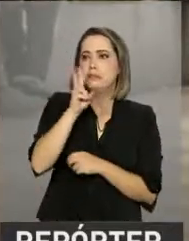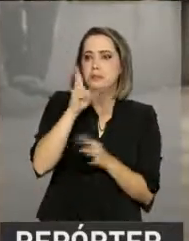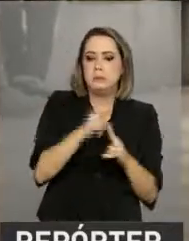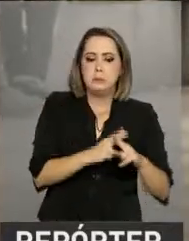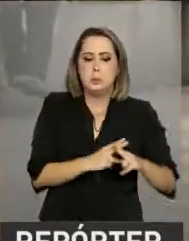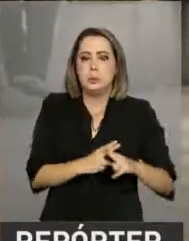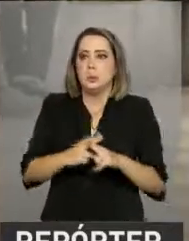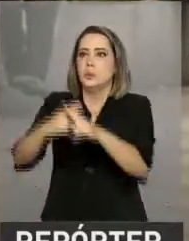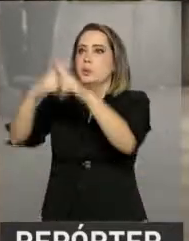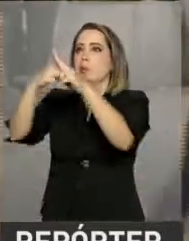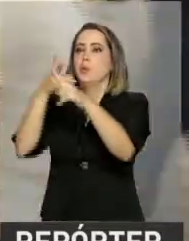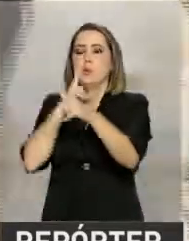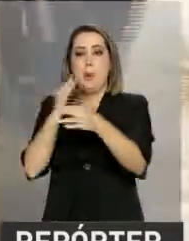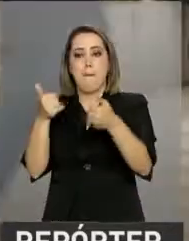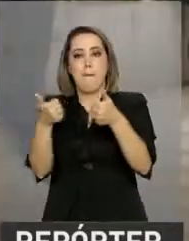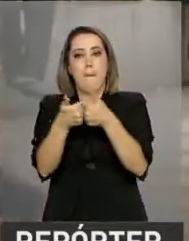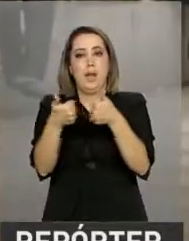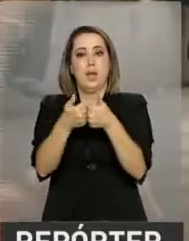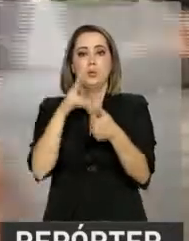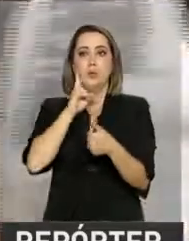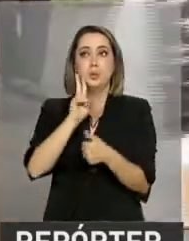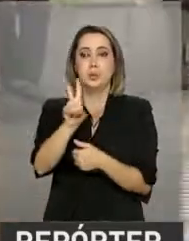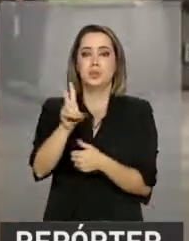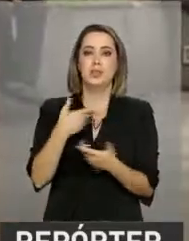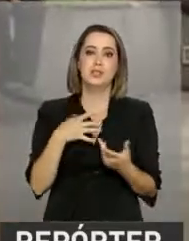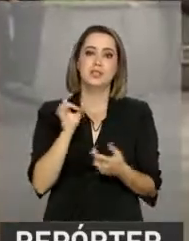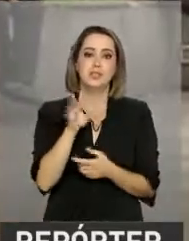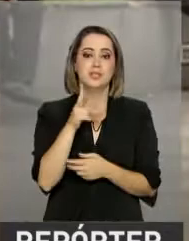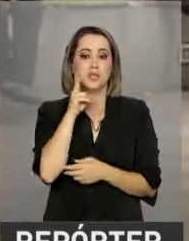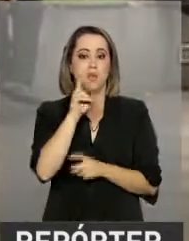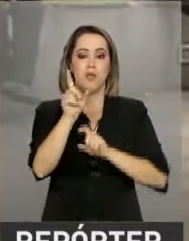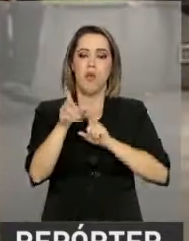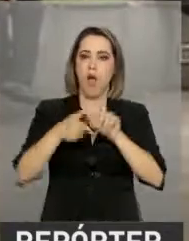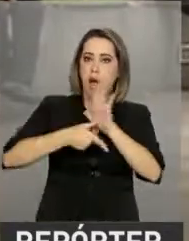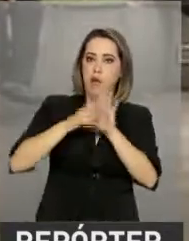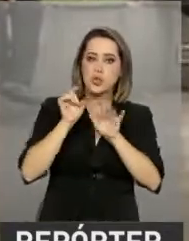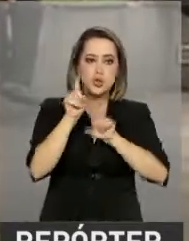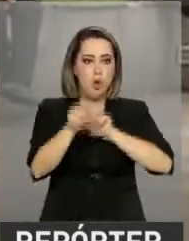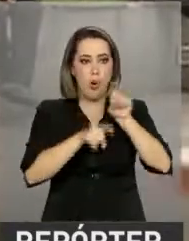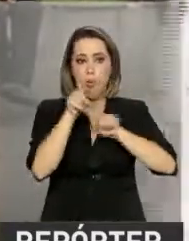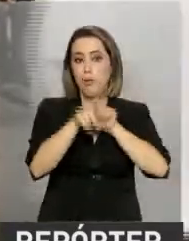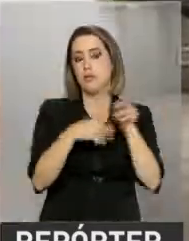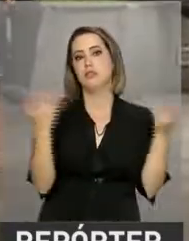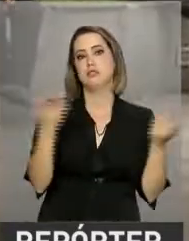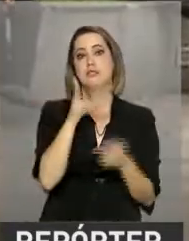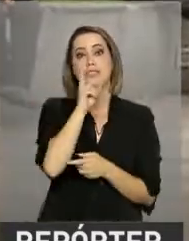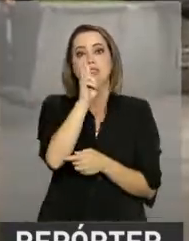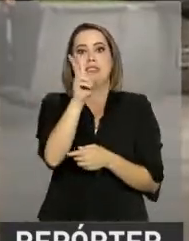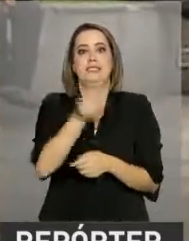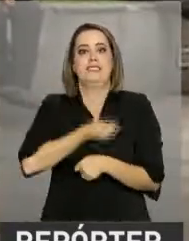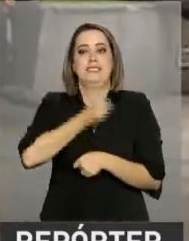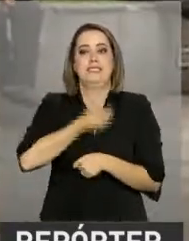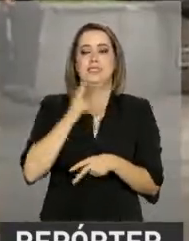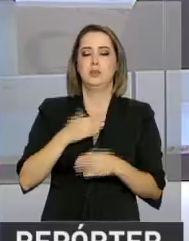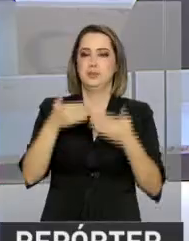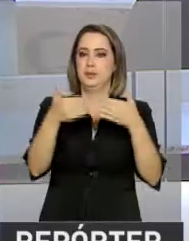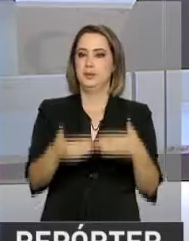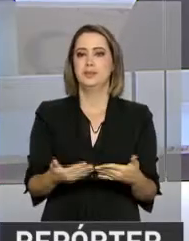um satélite ao vivo, que apesar de ter lançado o meu, eu só vi pelo computador e agora eu vou poder estar lá e ver ele. Ai, vai ser muito